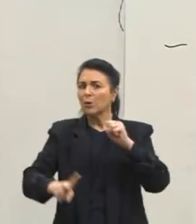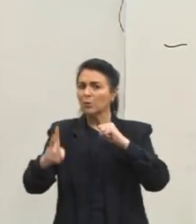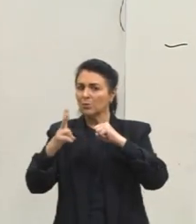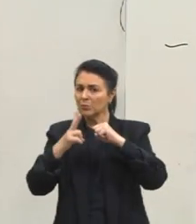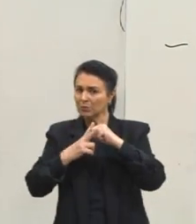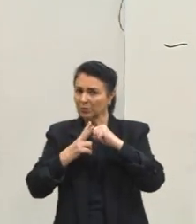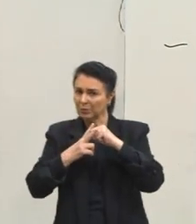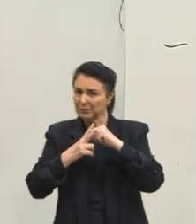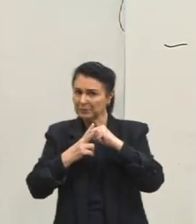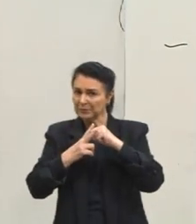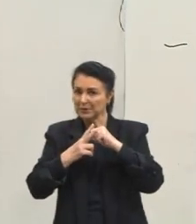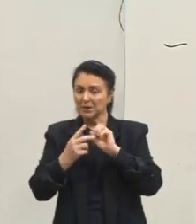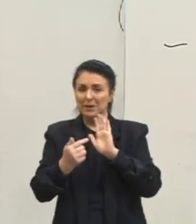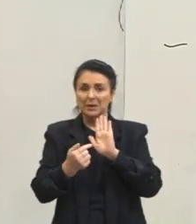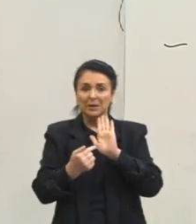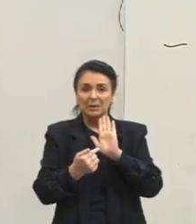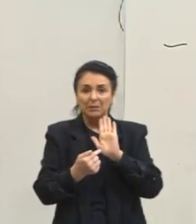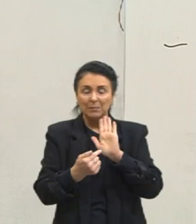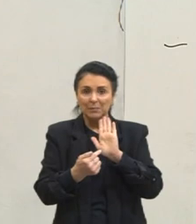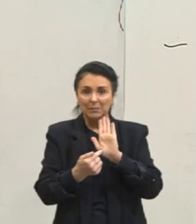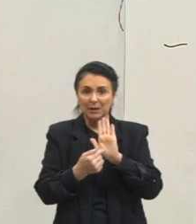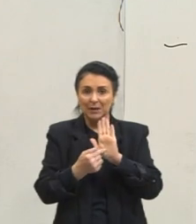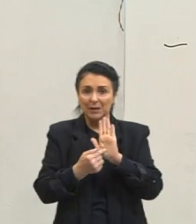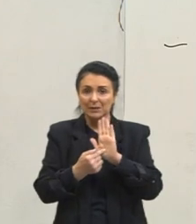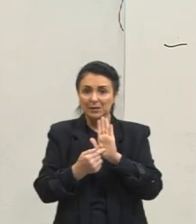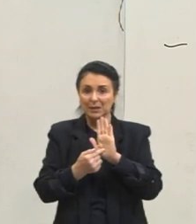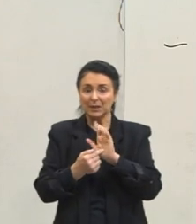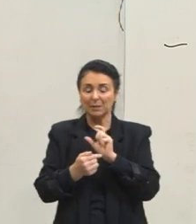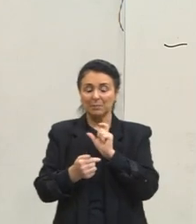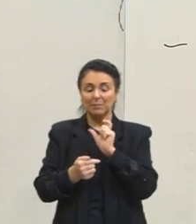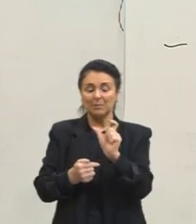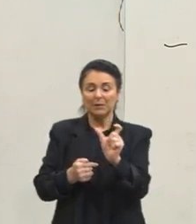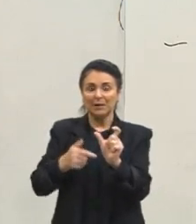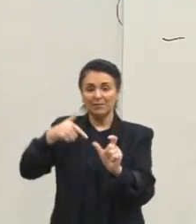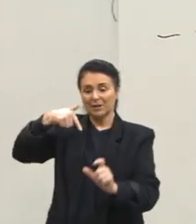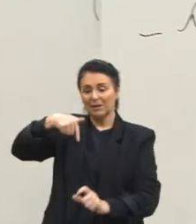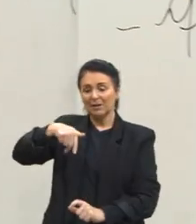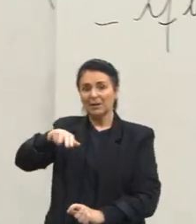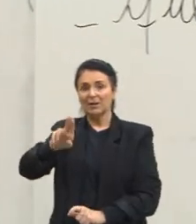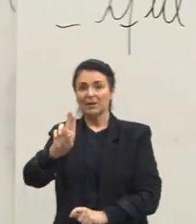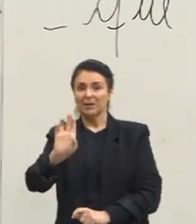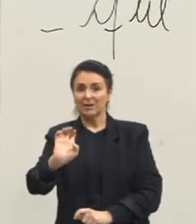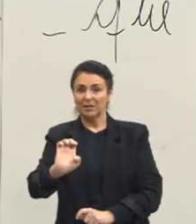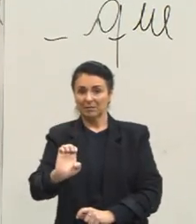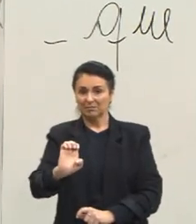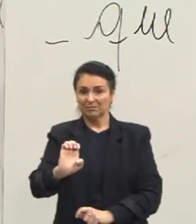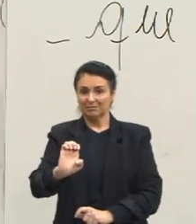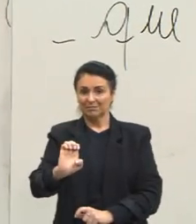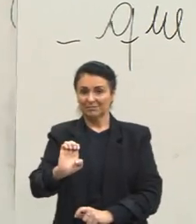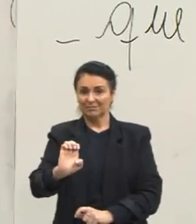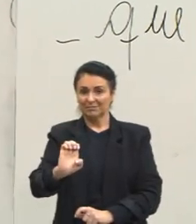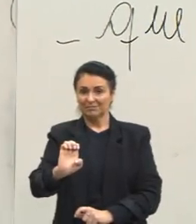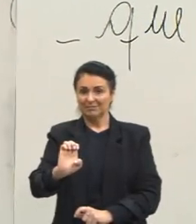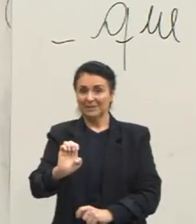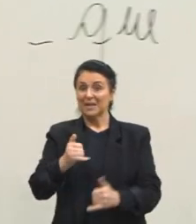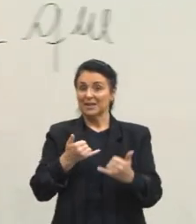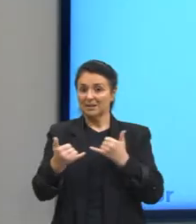aparece diante da partícula que o colocar alguns exemplos aqui para vocês